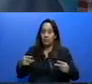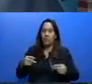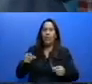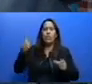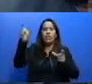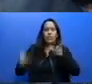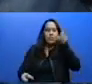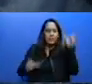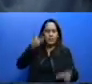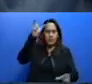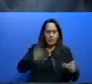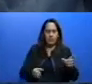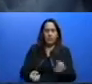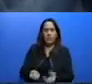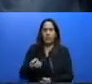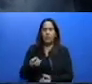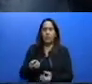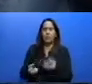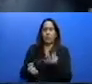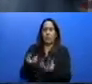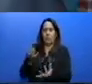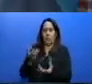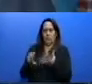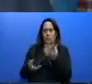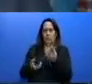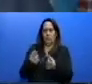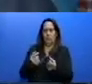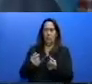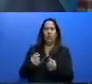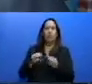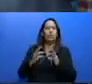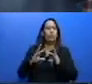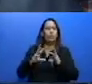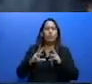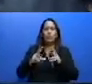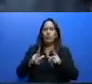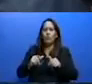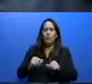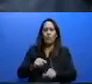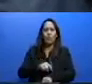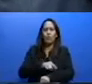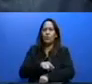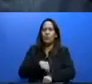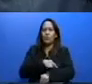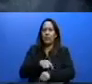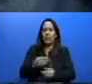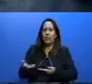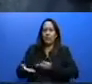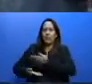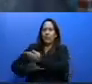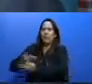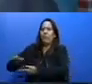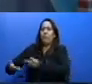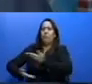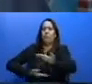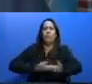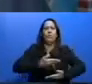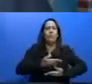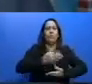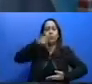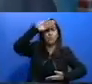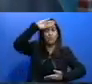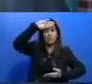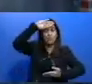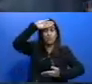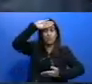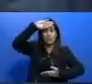calor. Por isso, podemos dizer que o tempo todo trocamos calor com o ambiente. Quando sentimos